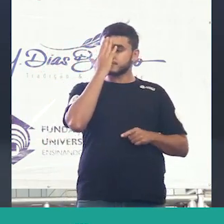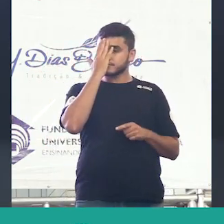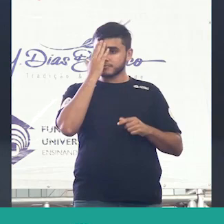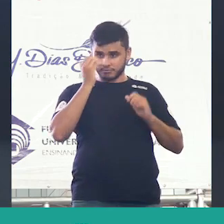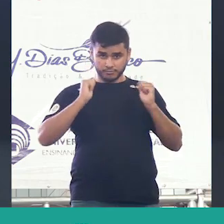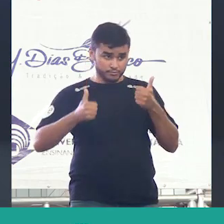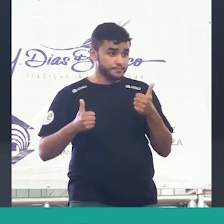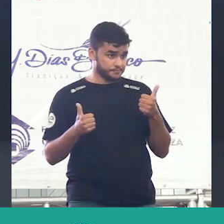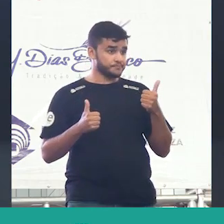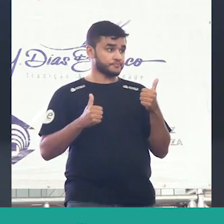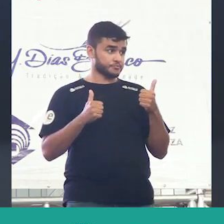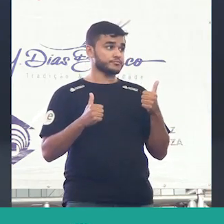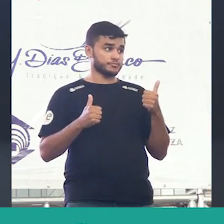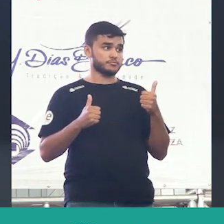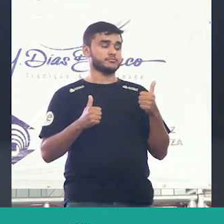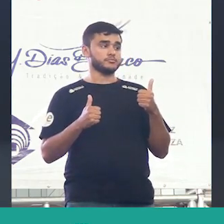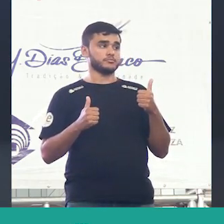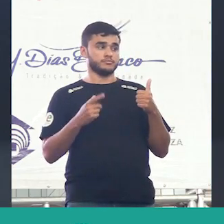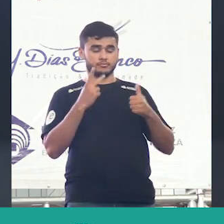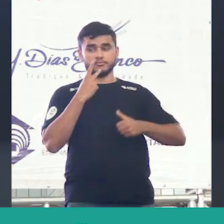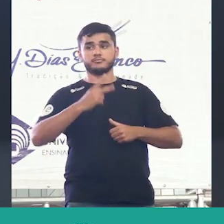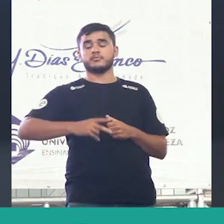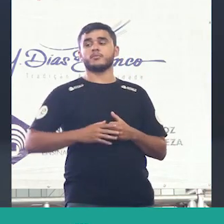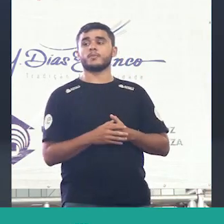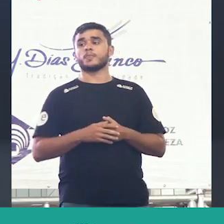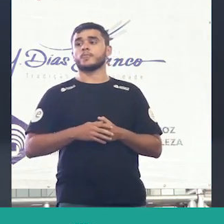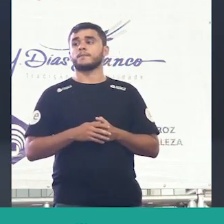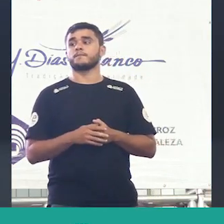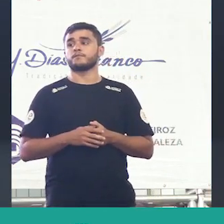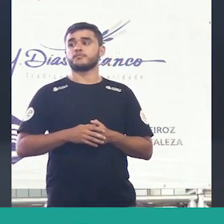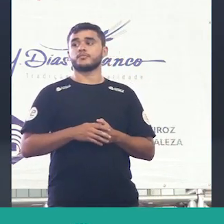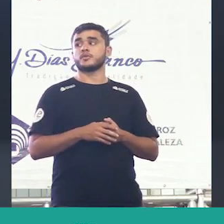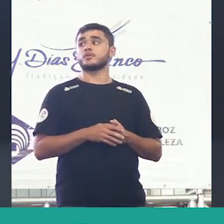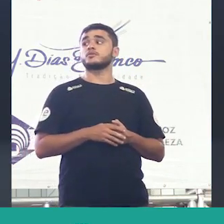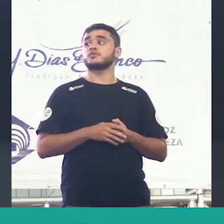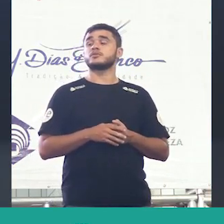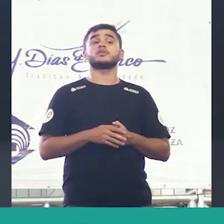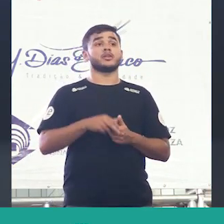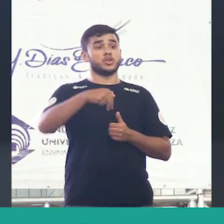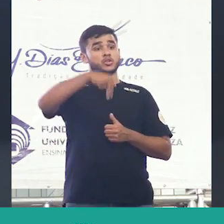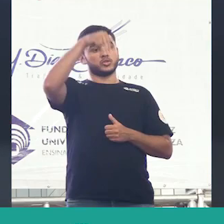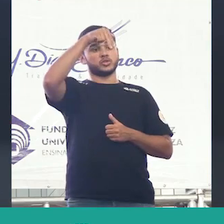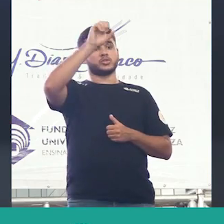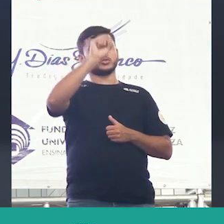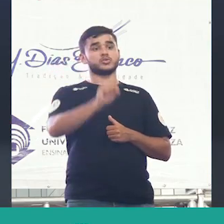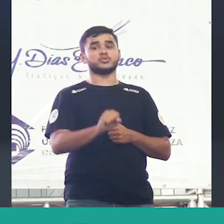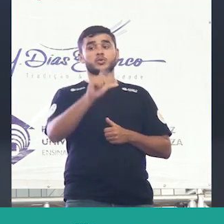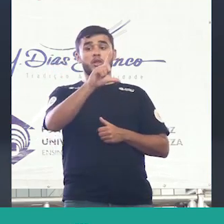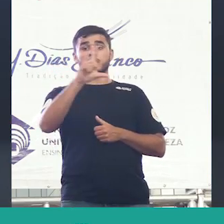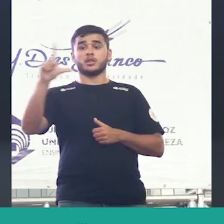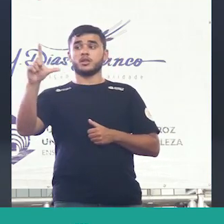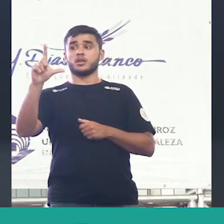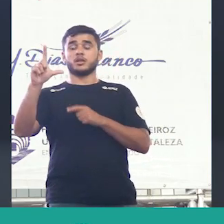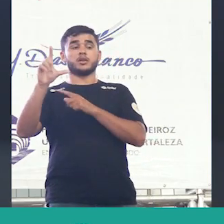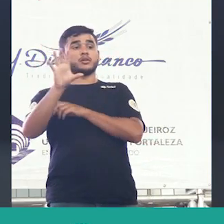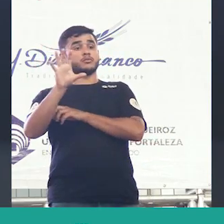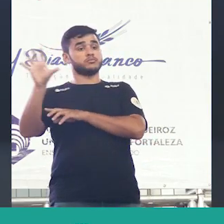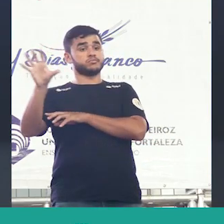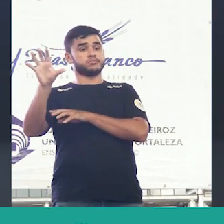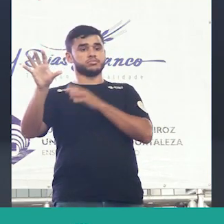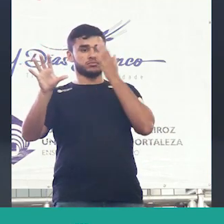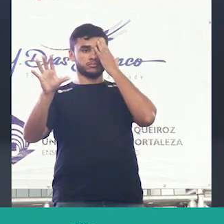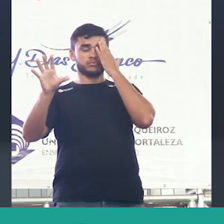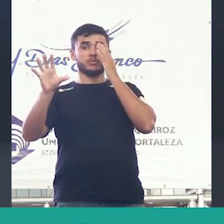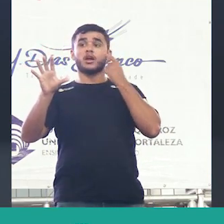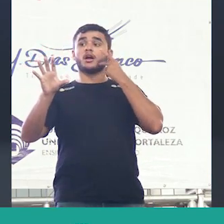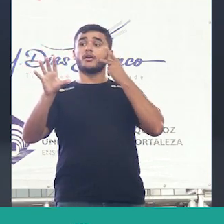estão me entendendo ou não? Vocês estão me entendendo? Certo? Norte, sul, leste. Ou seja, leste à sua direita